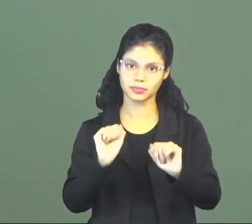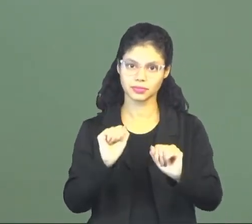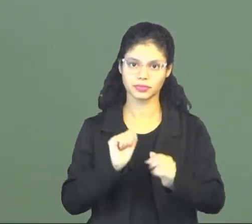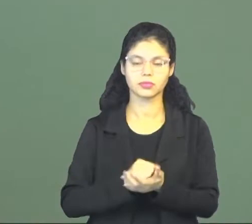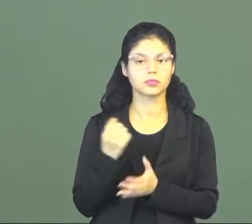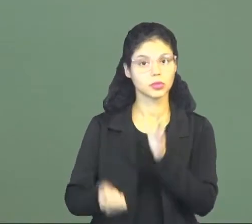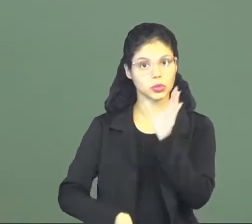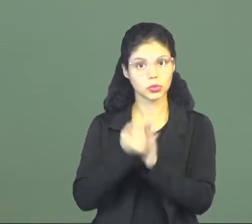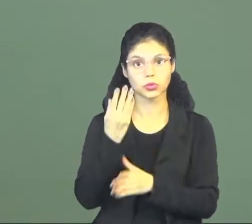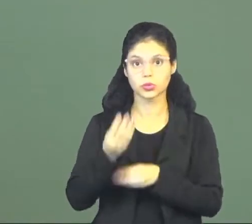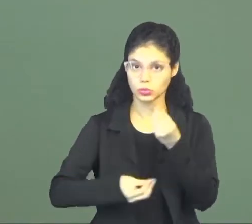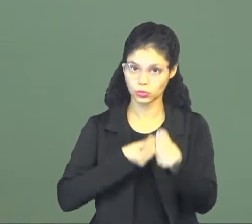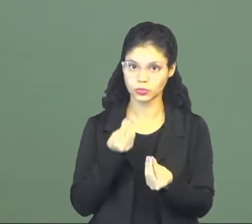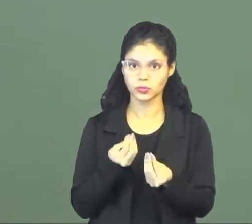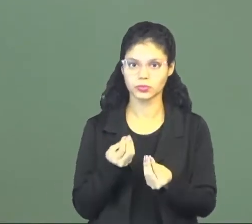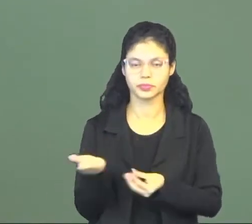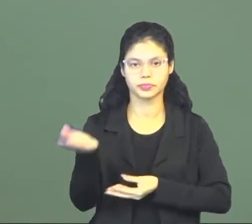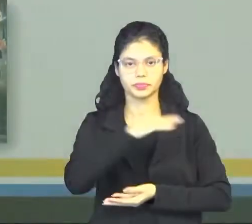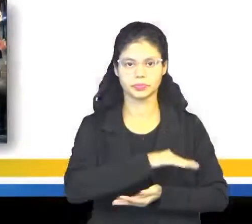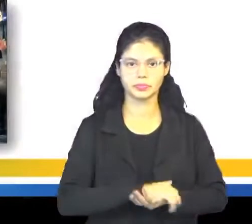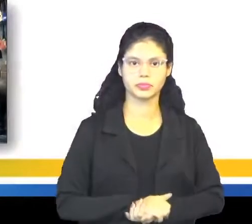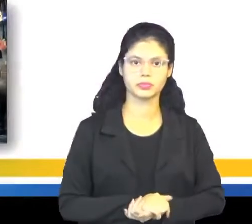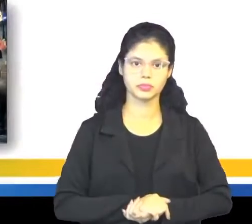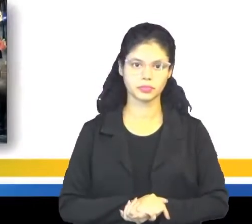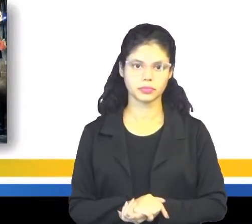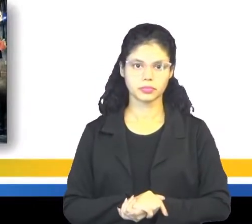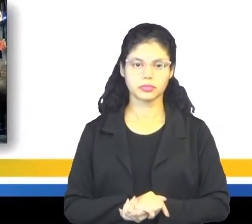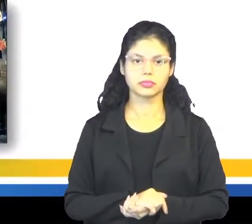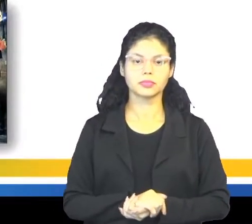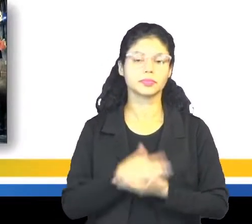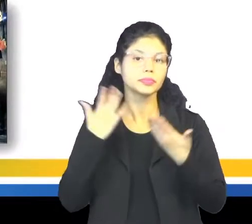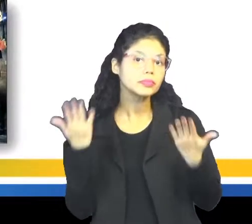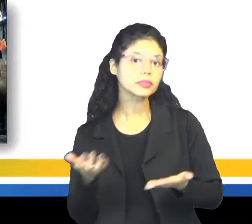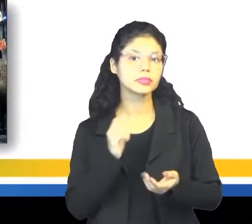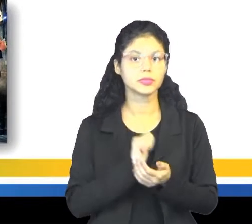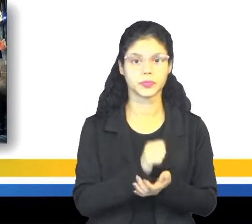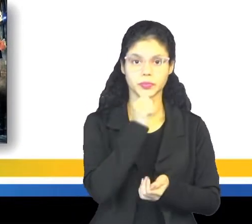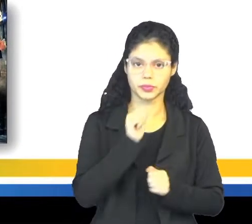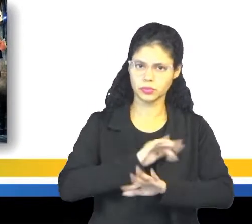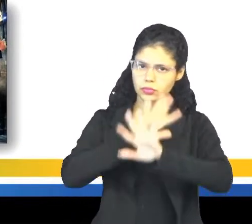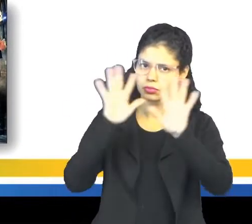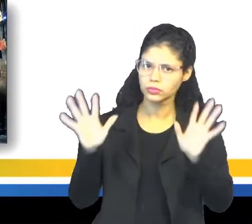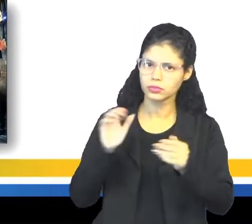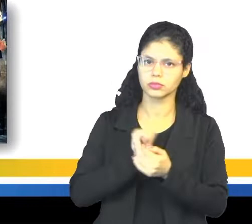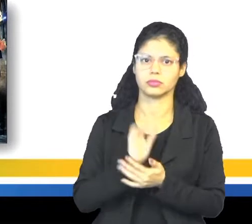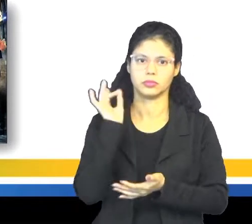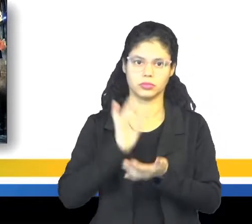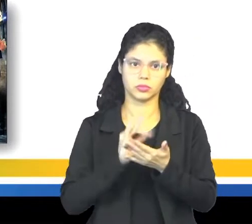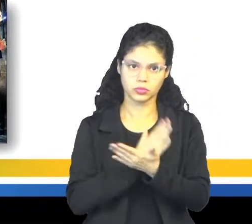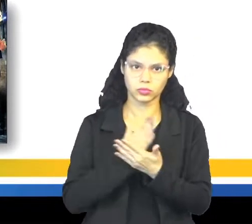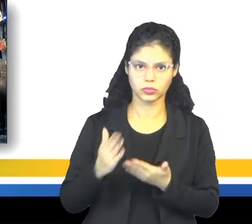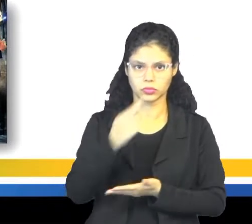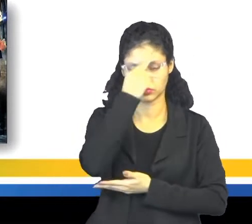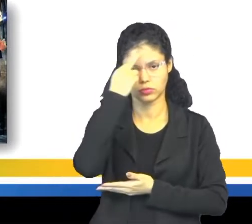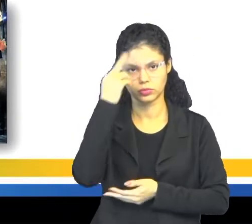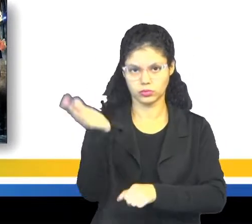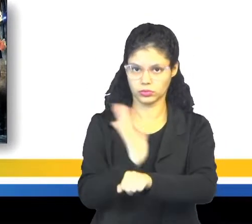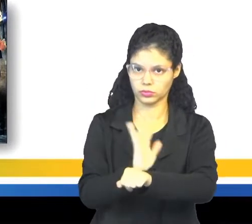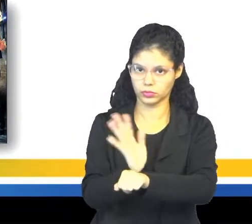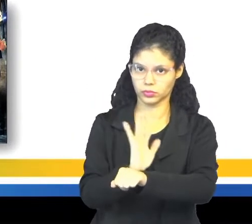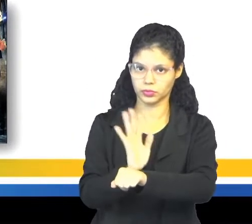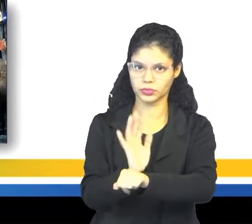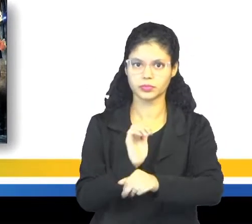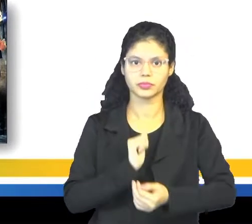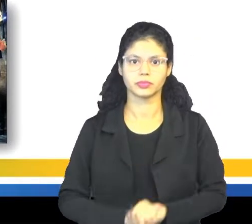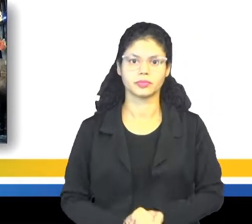como surgiu, tá bom? Vamos lá. Bom, embora não seja claro onde realmente começou a história do